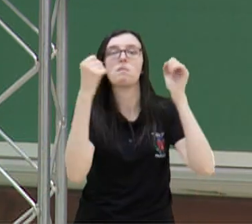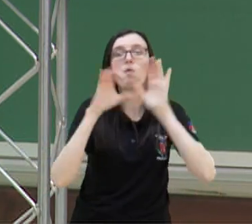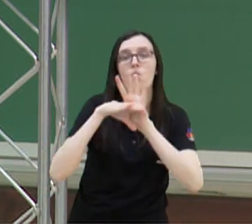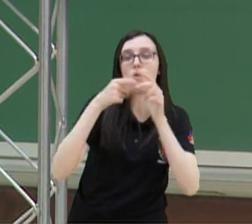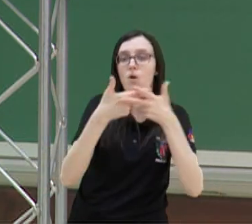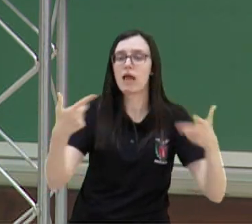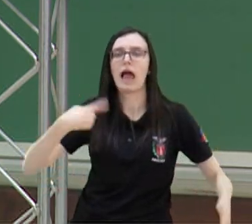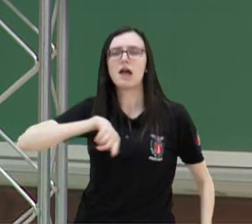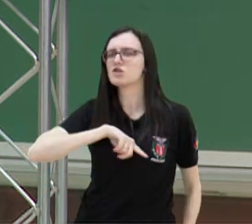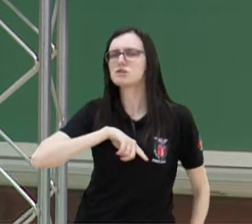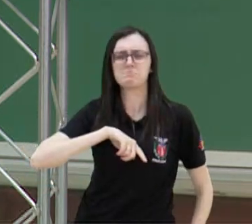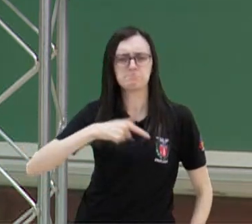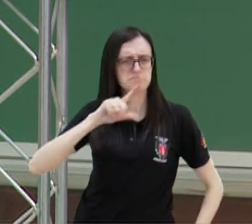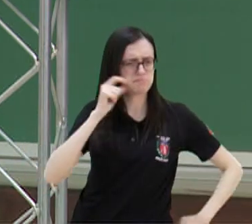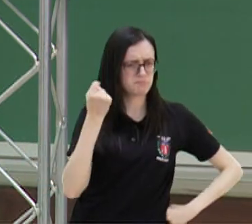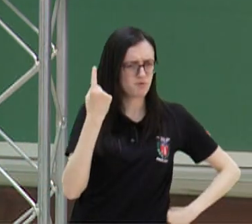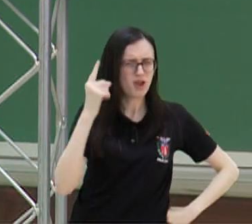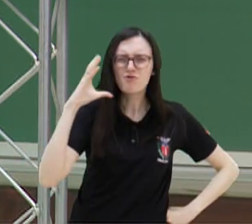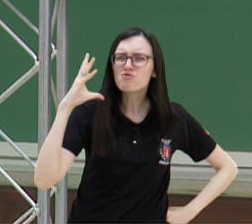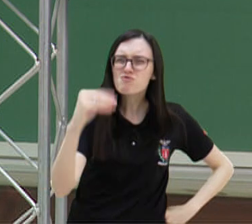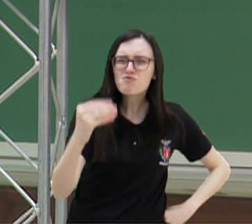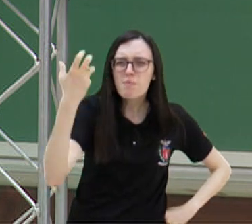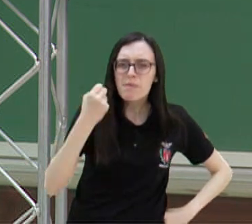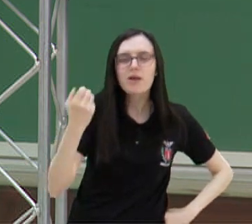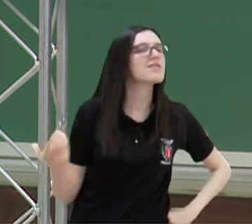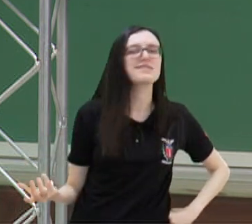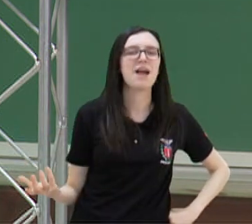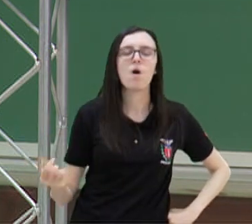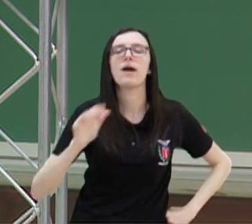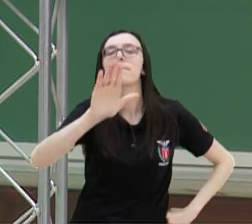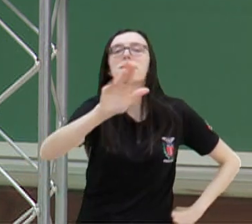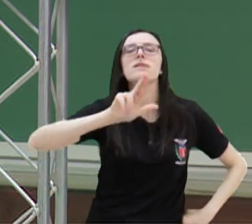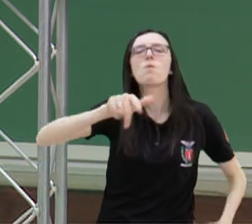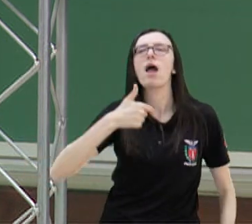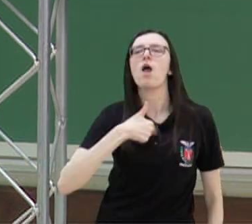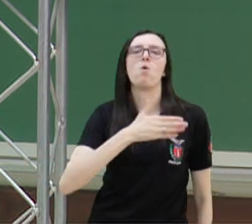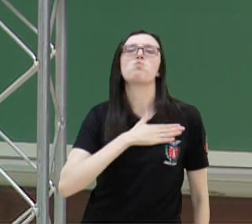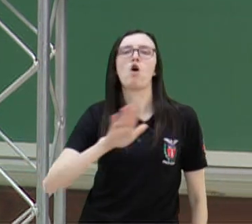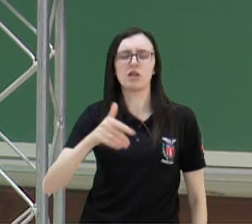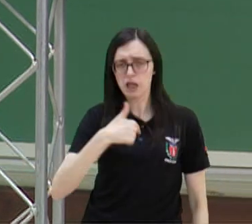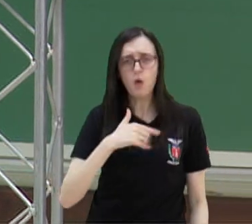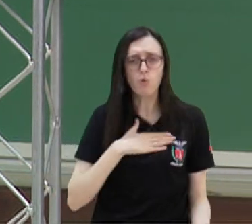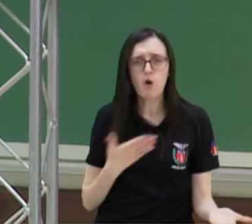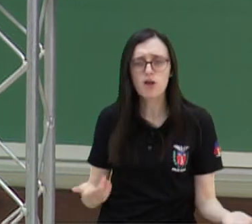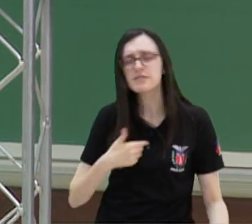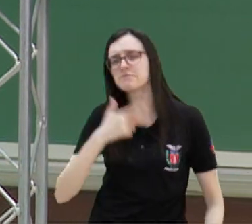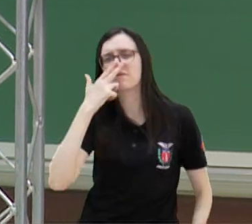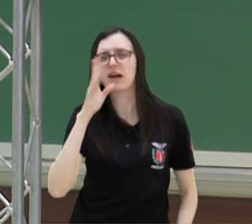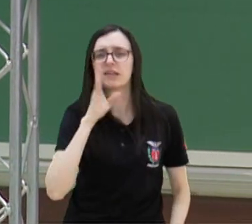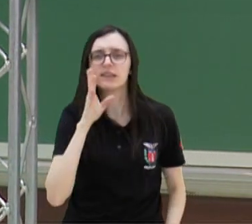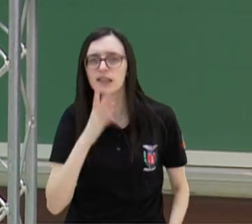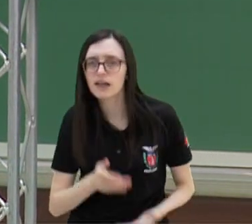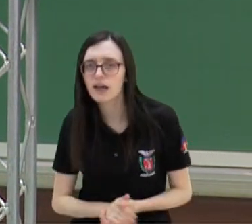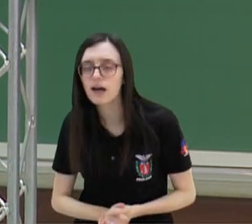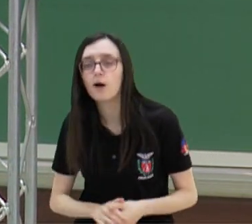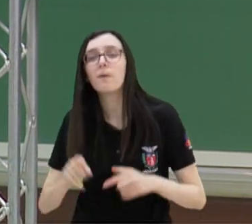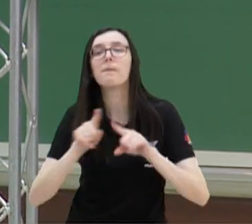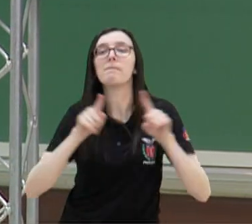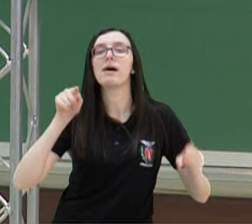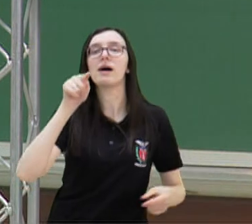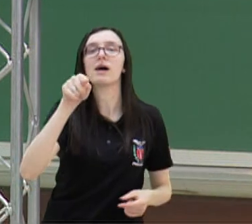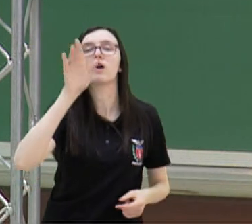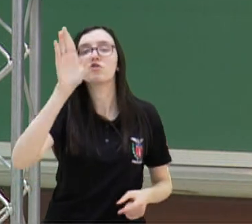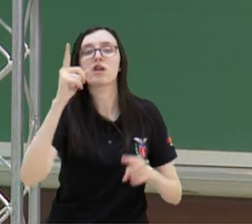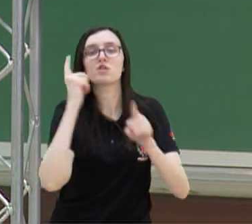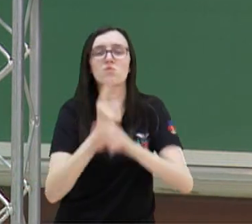gente tinha anteriormente, que era só branco. Olha, não que eu não goste da escultura branca, eu gosto, eu acho bacana, mas isso já tinha